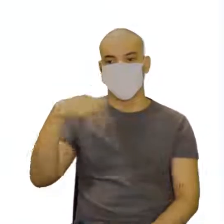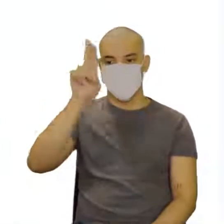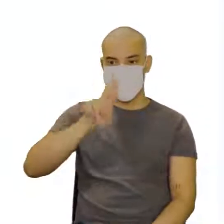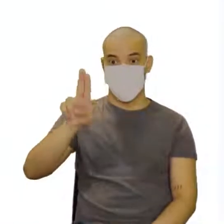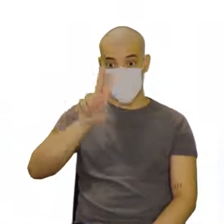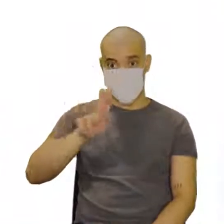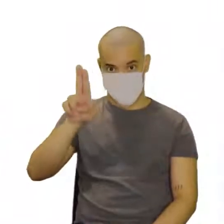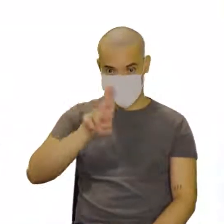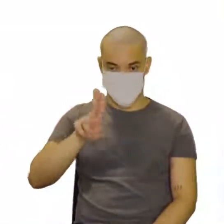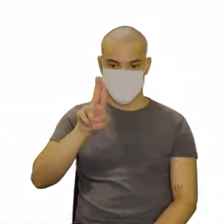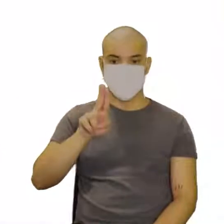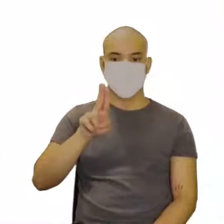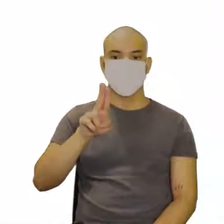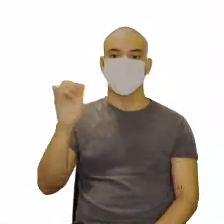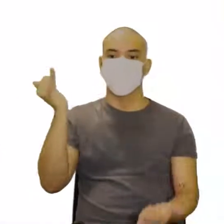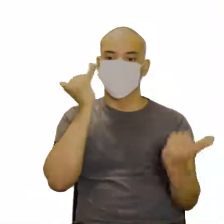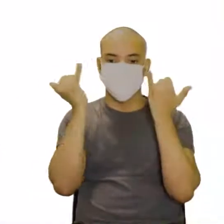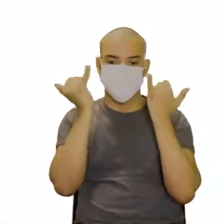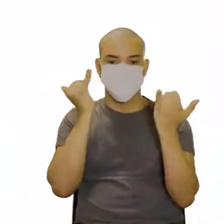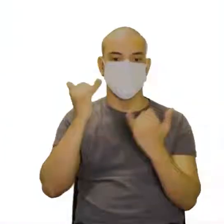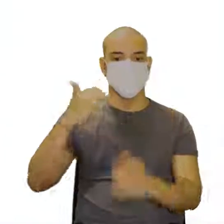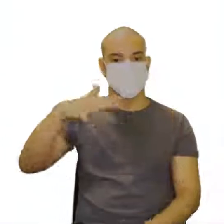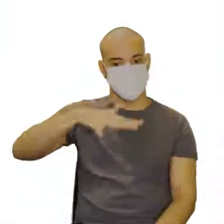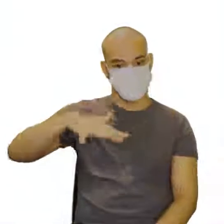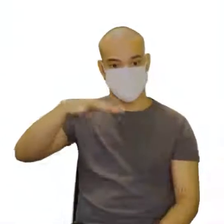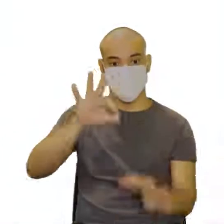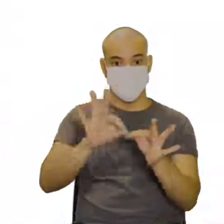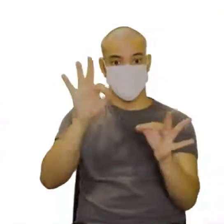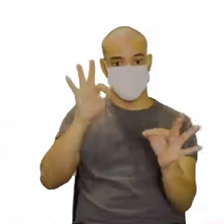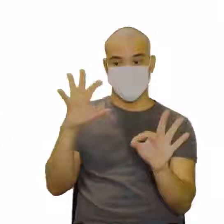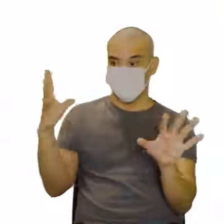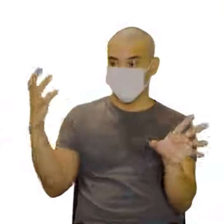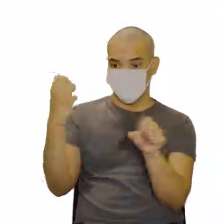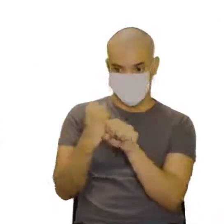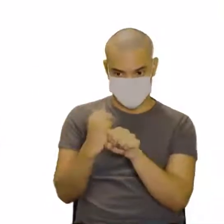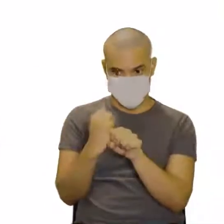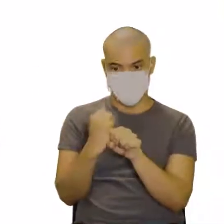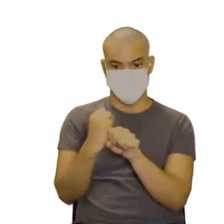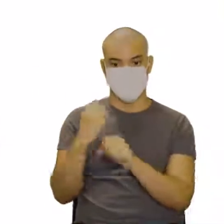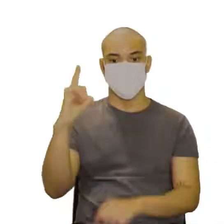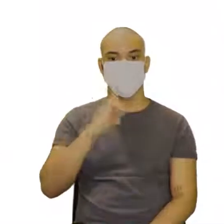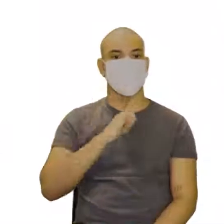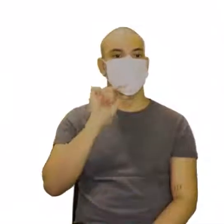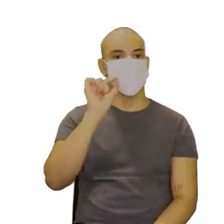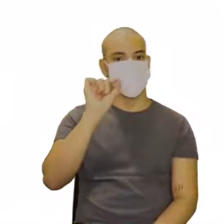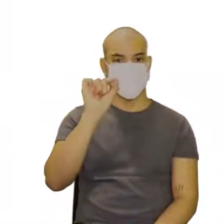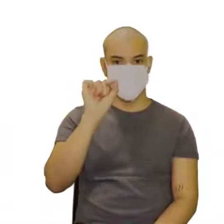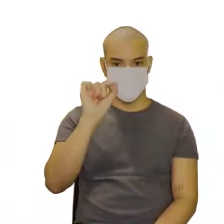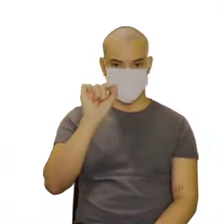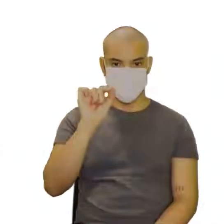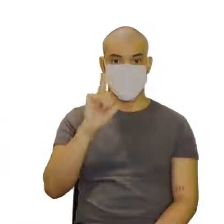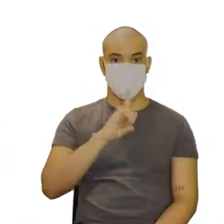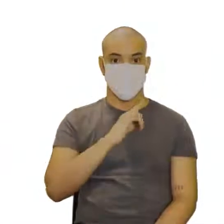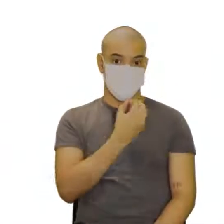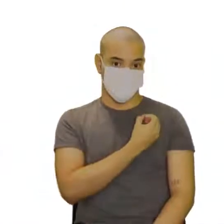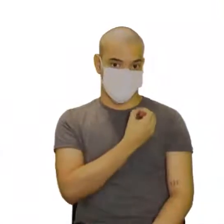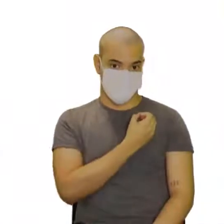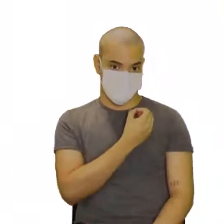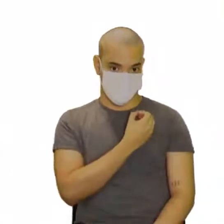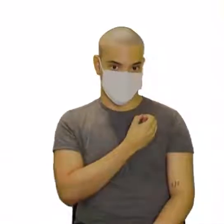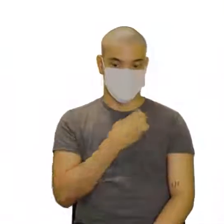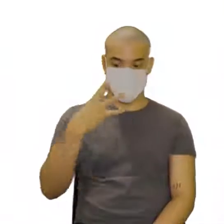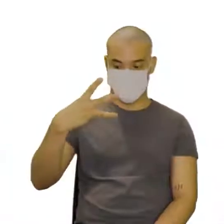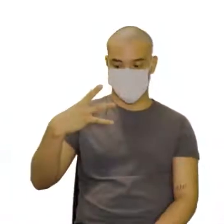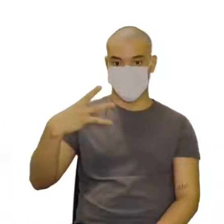utilizar dados como área e distância para calcular a capacitância, nós vamos usar aqui, ó, o valor de epsilon